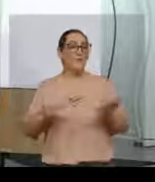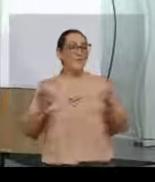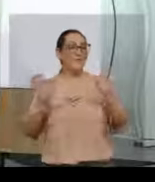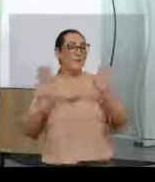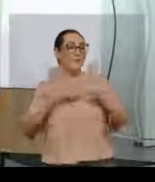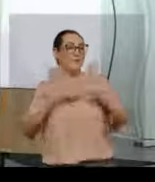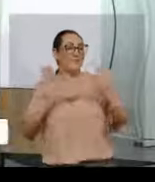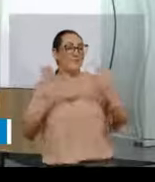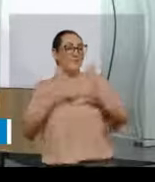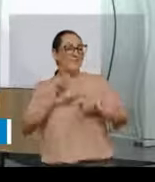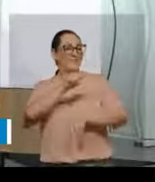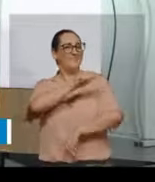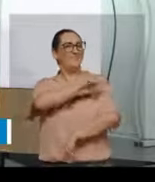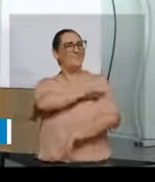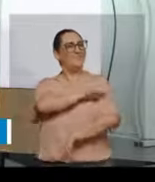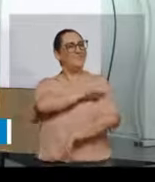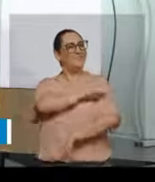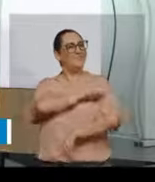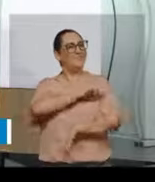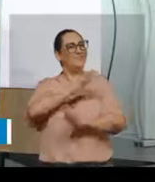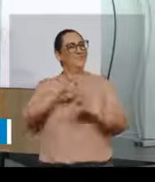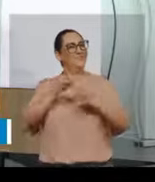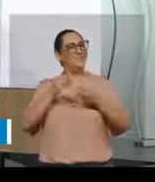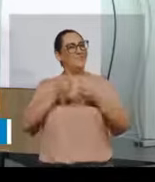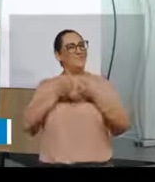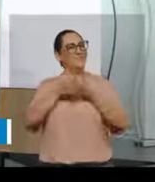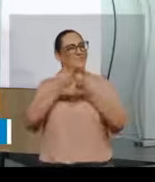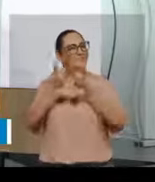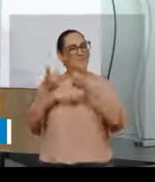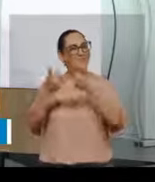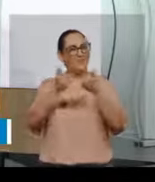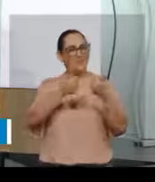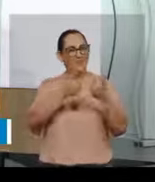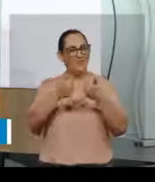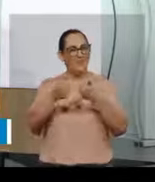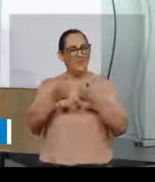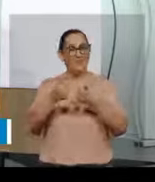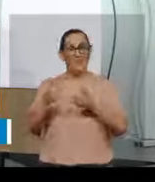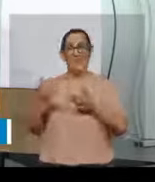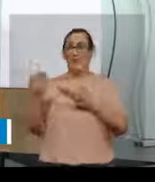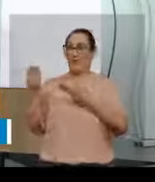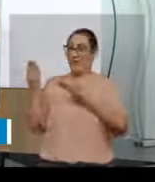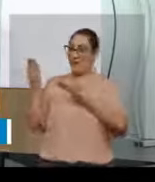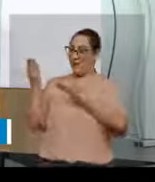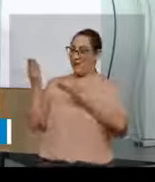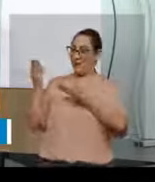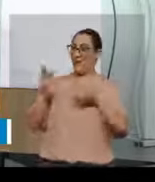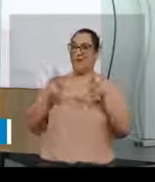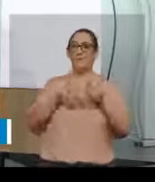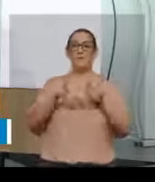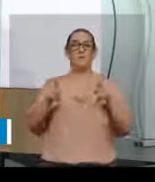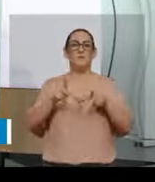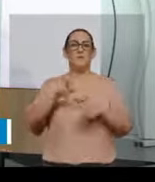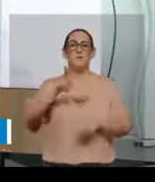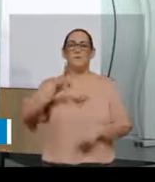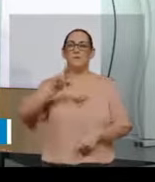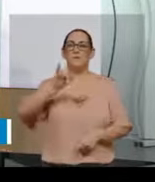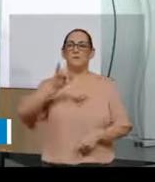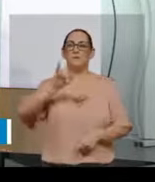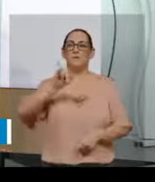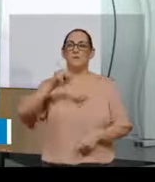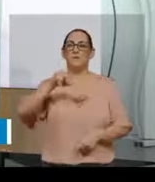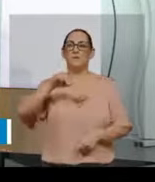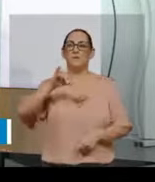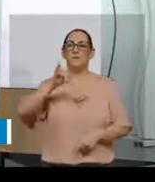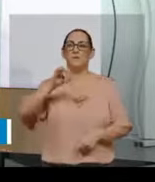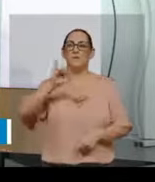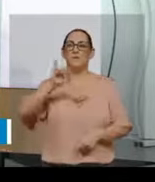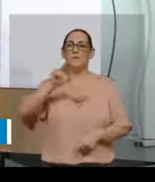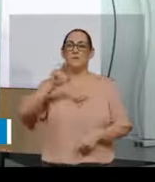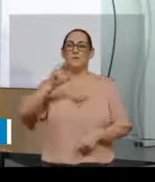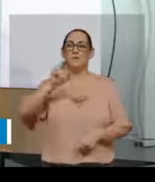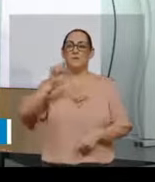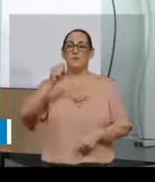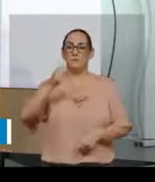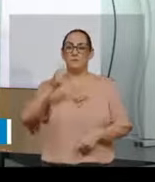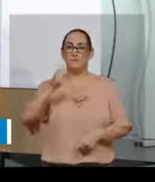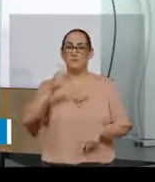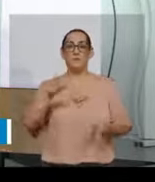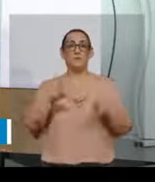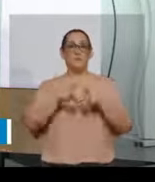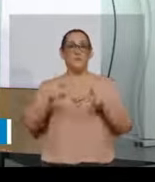Olá, estudante! Tudo bem com vocês? Eu sou o professor Vinícius, professor de Ciências e Biologia da Rede Estadual de